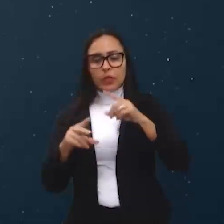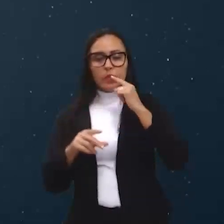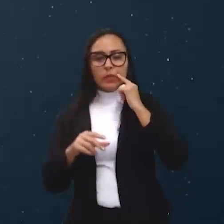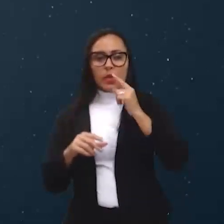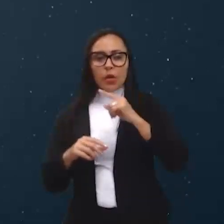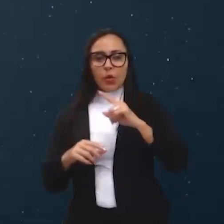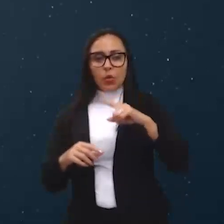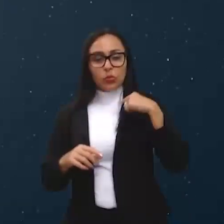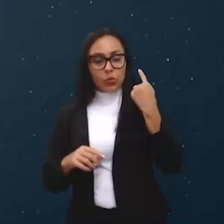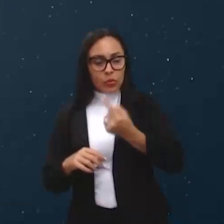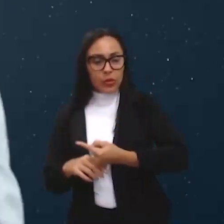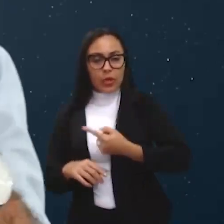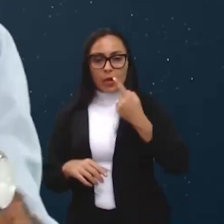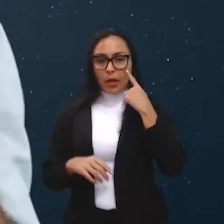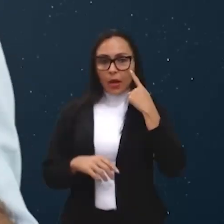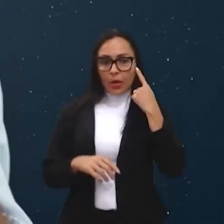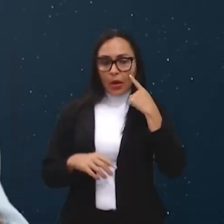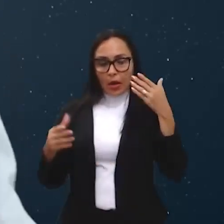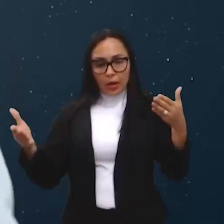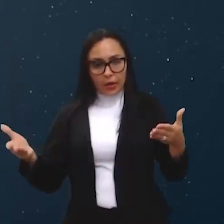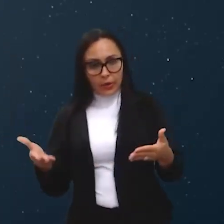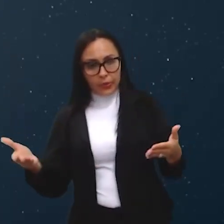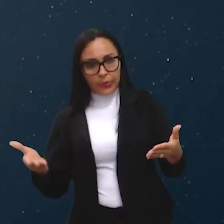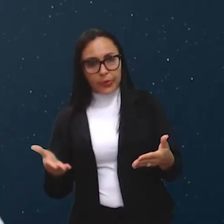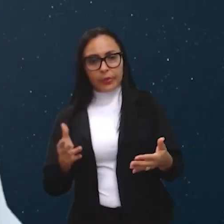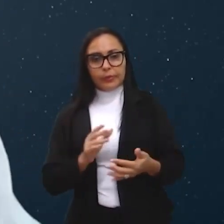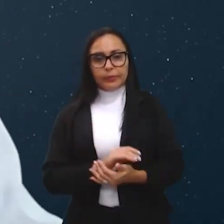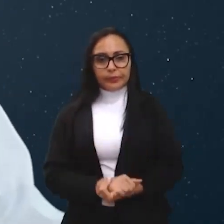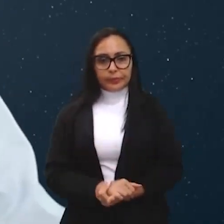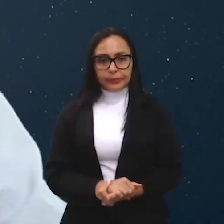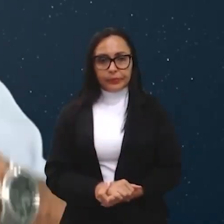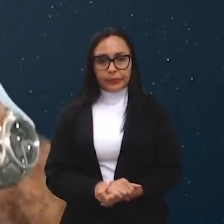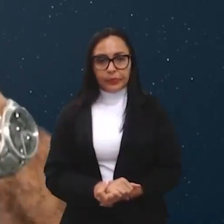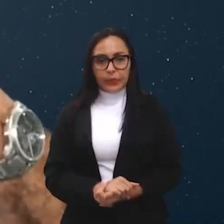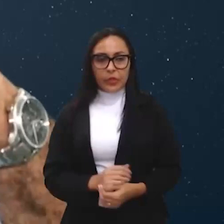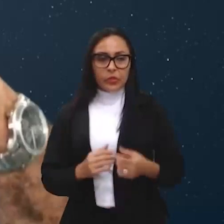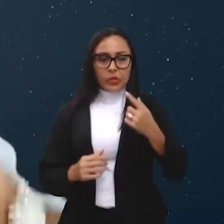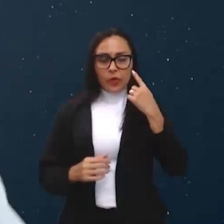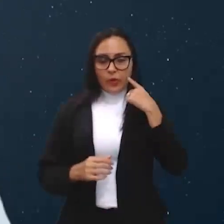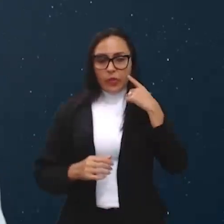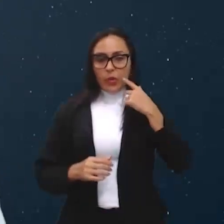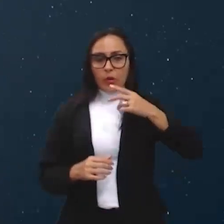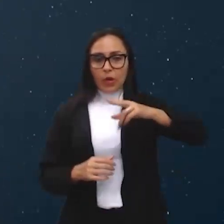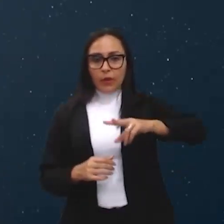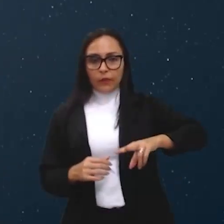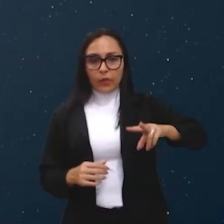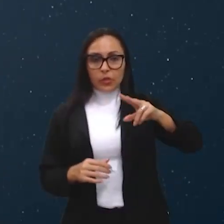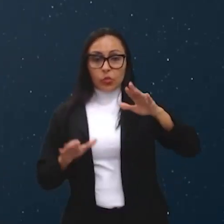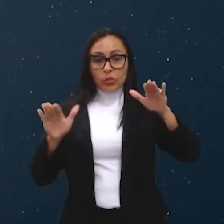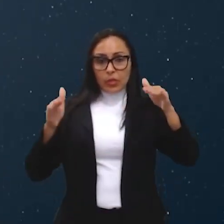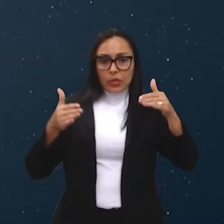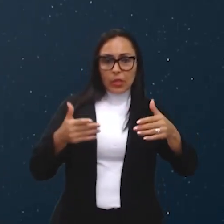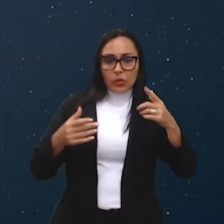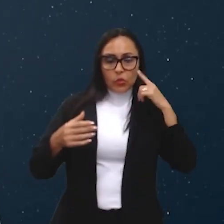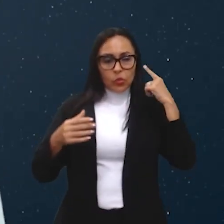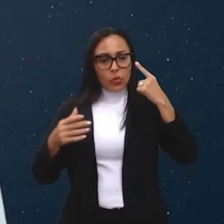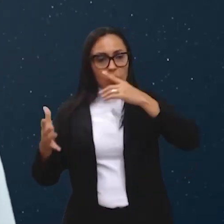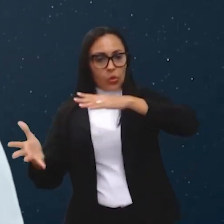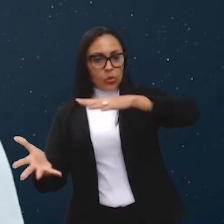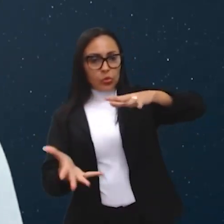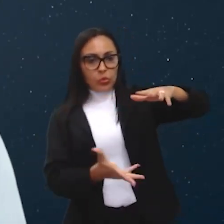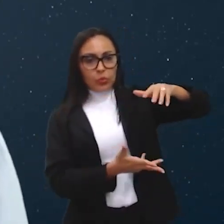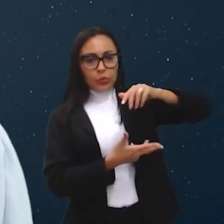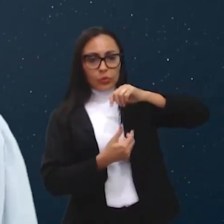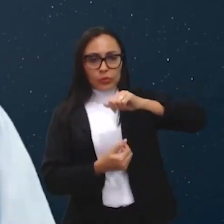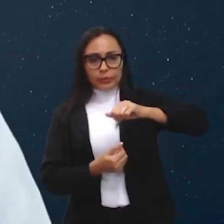de agora, uma visão nossa agora, se a gente fosse fazer uma crítica com uma visão centrada no nosso mundo, no nosso